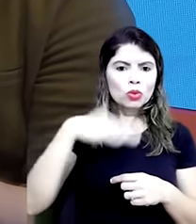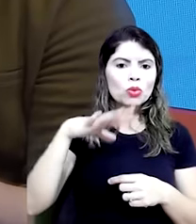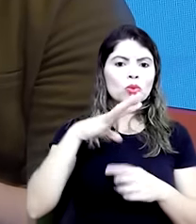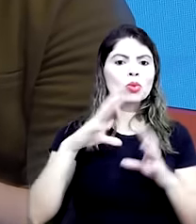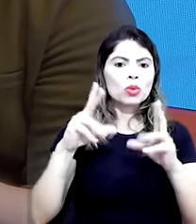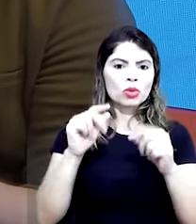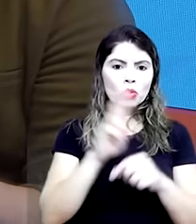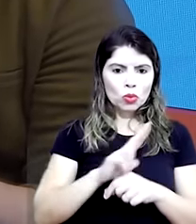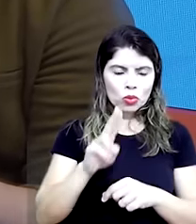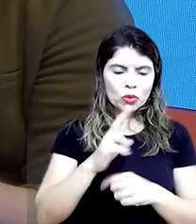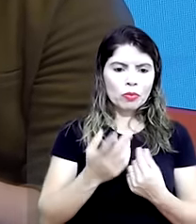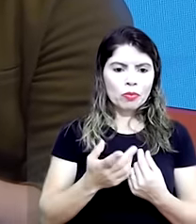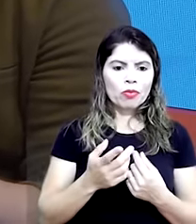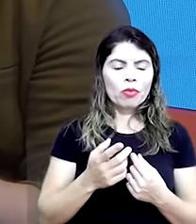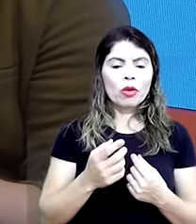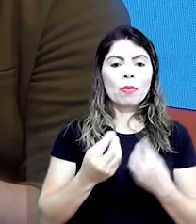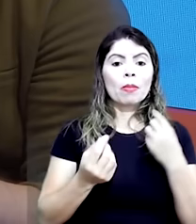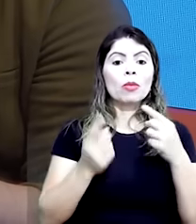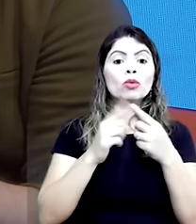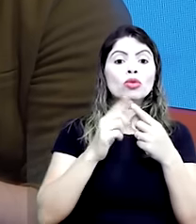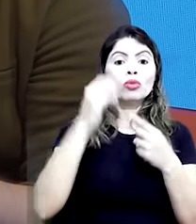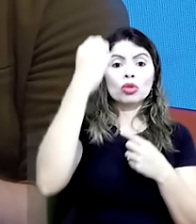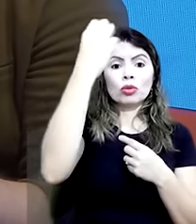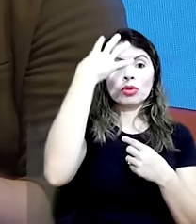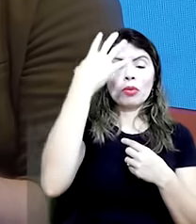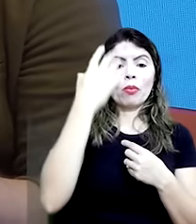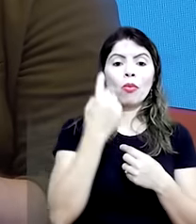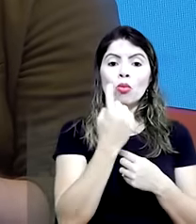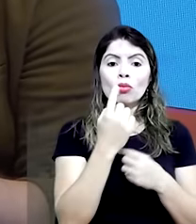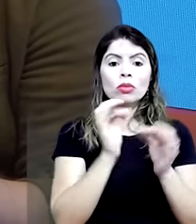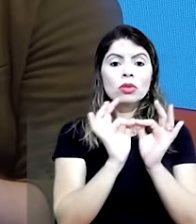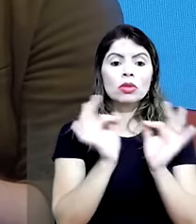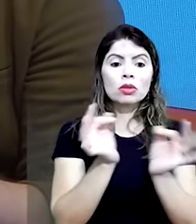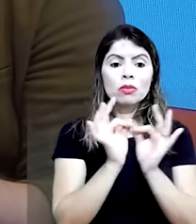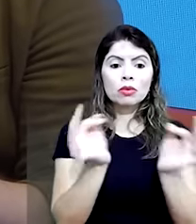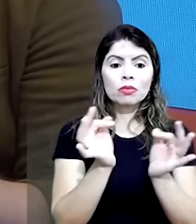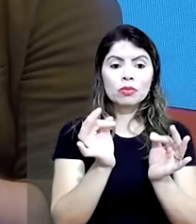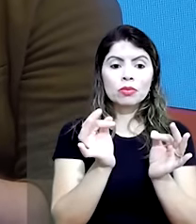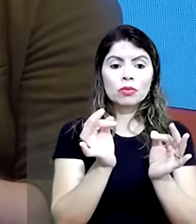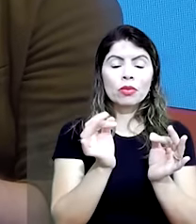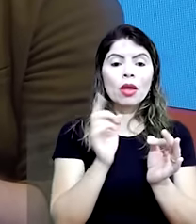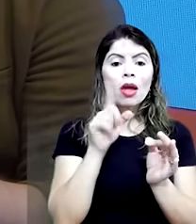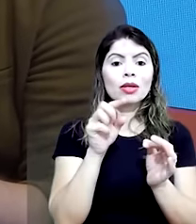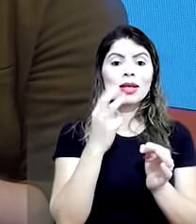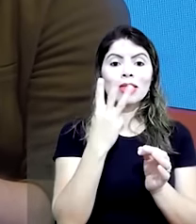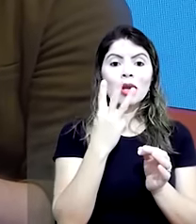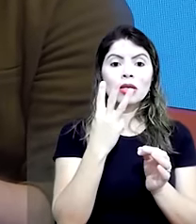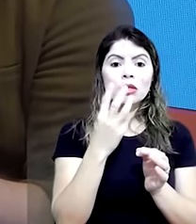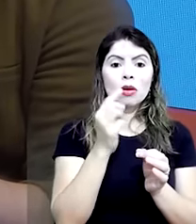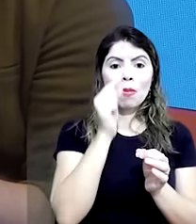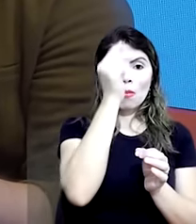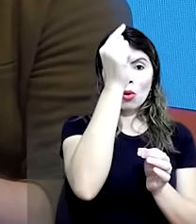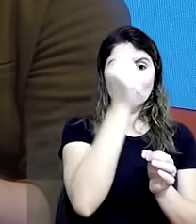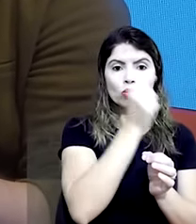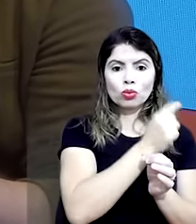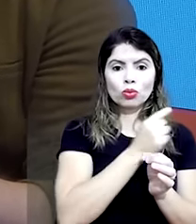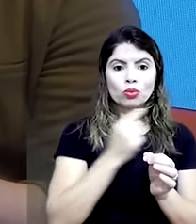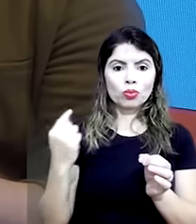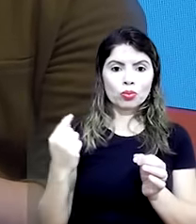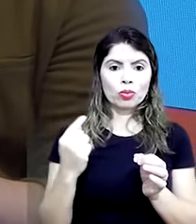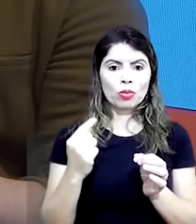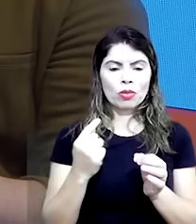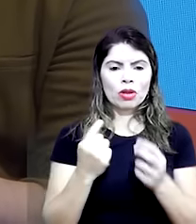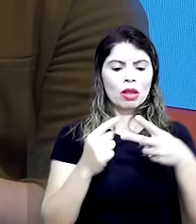tipos de iluminação então a gente fala tem um um modelo de iluminação muito simples chamado iluminação de três pontos que que é iluminação de três